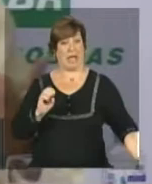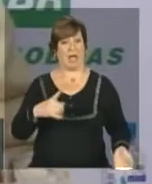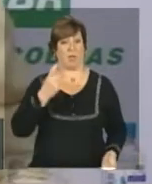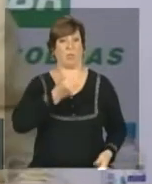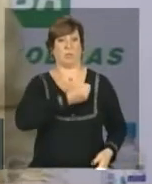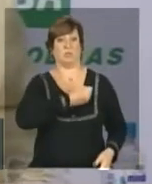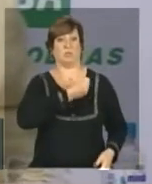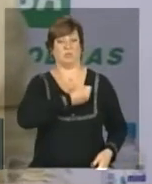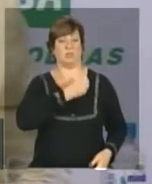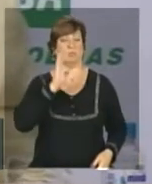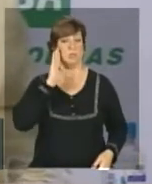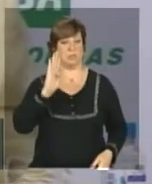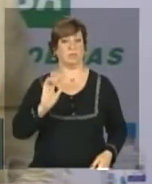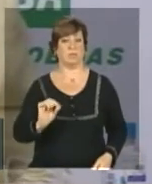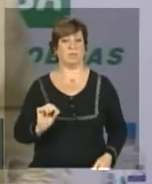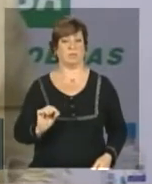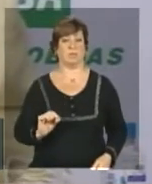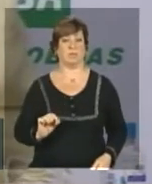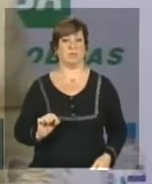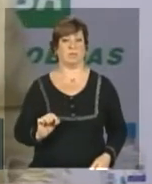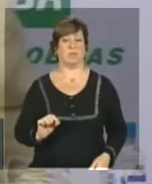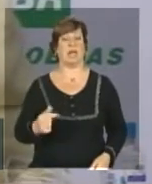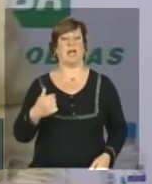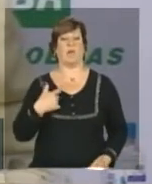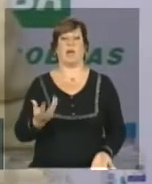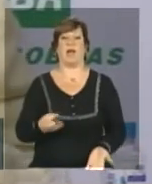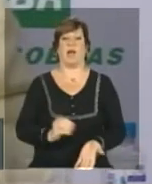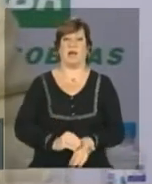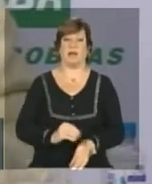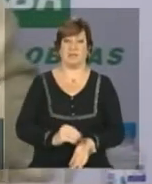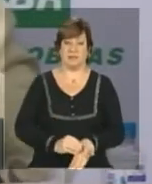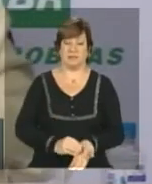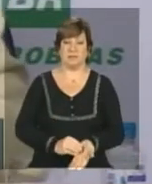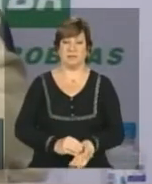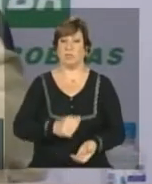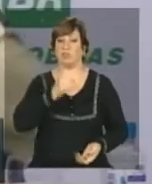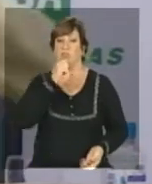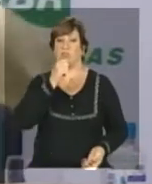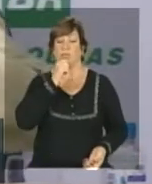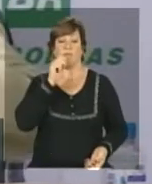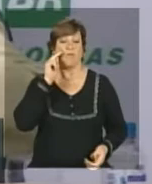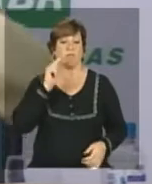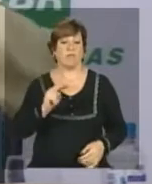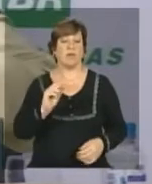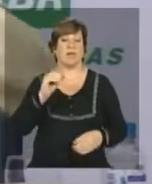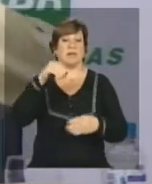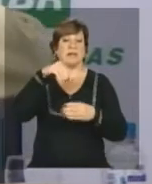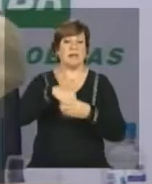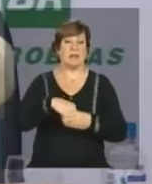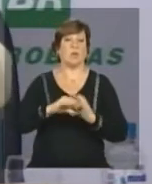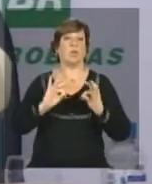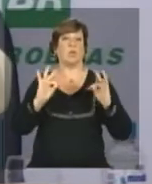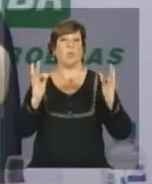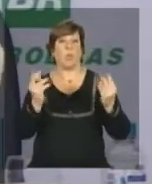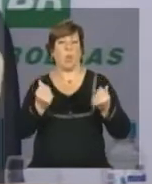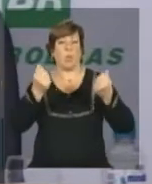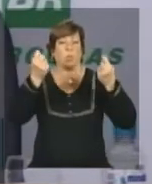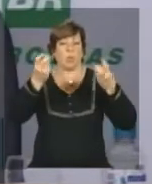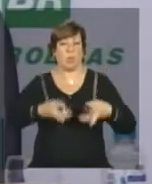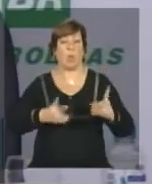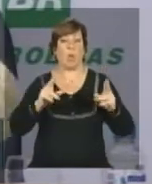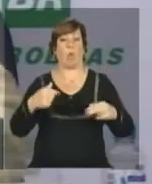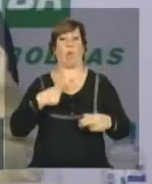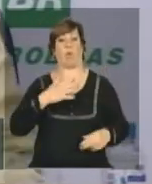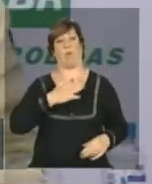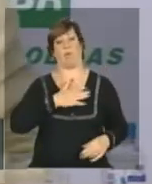número que eu ainda não enxerguei por dentro com todos os detalhes como eu